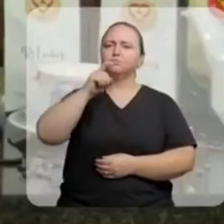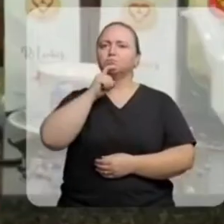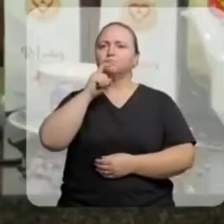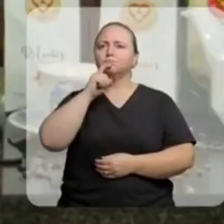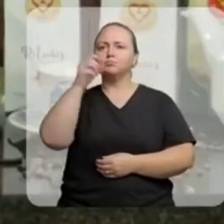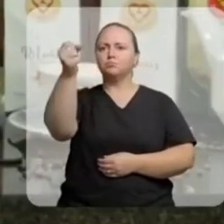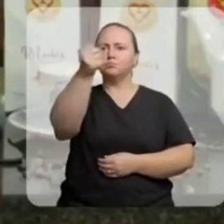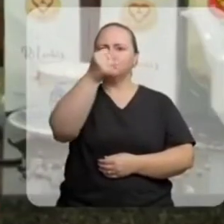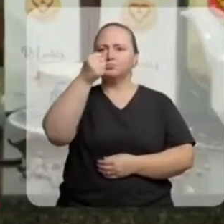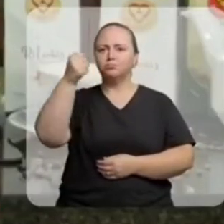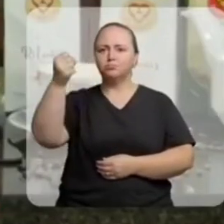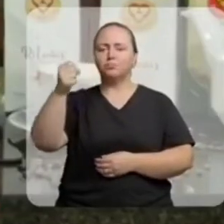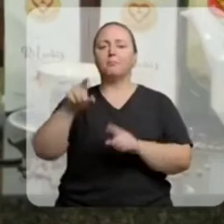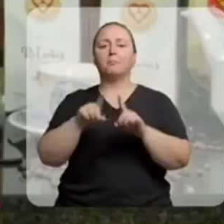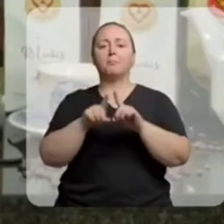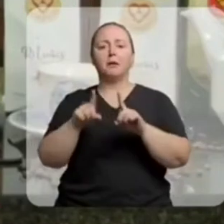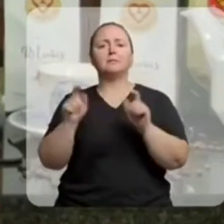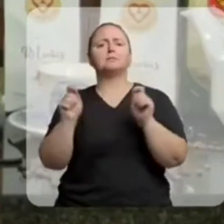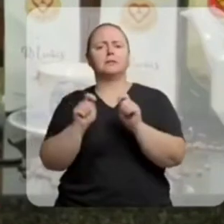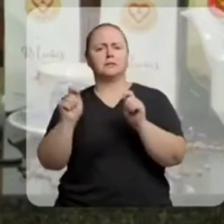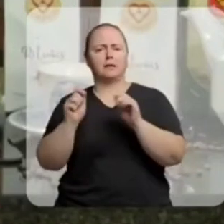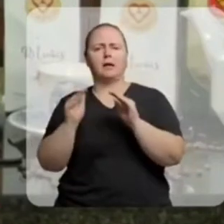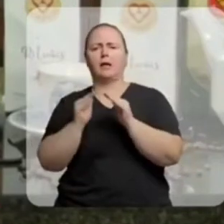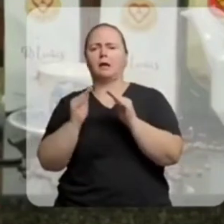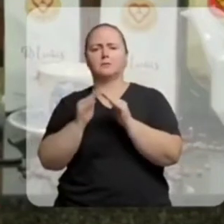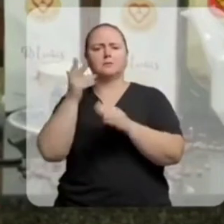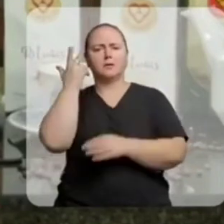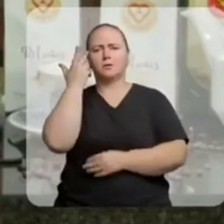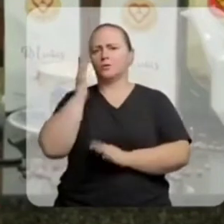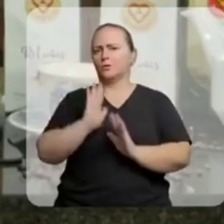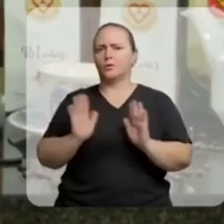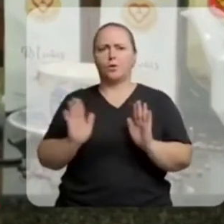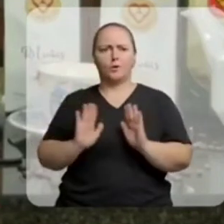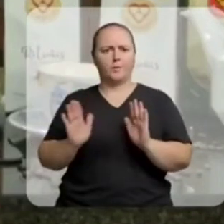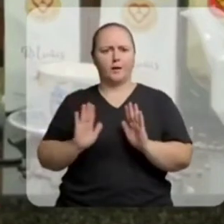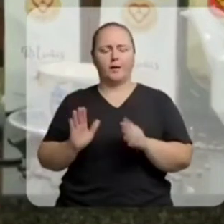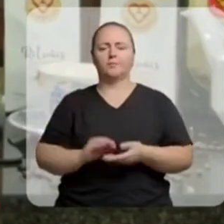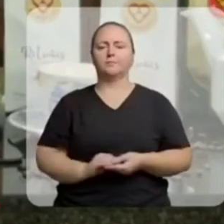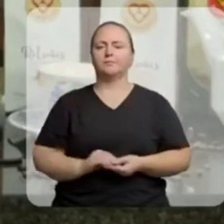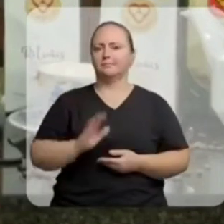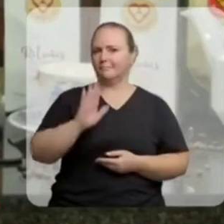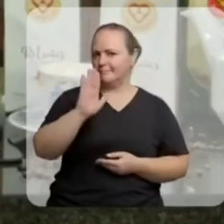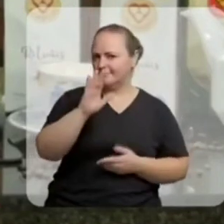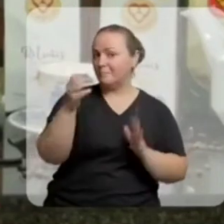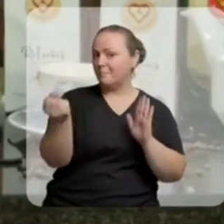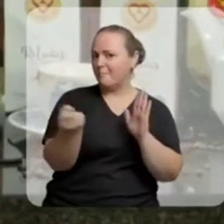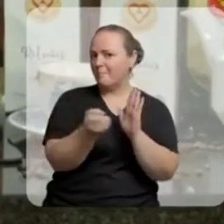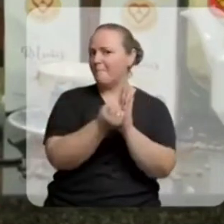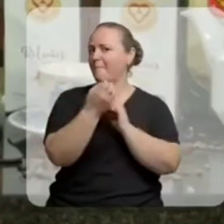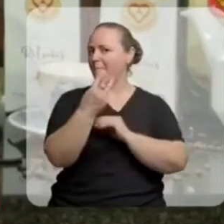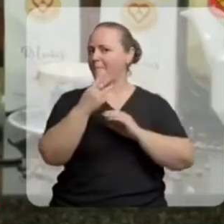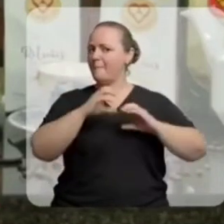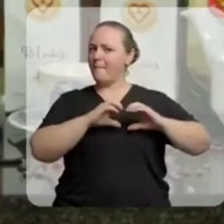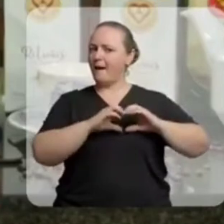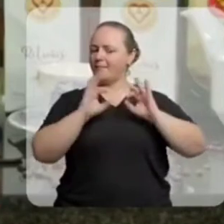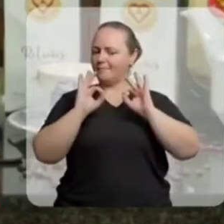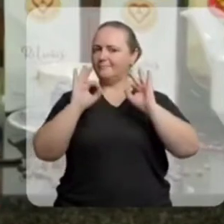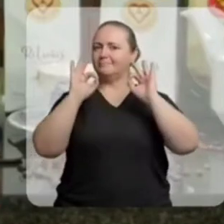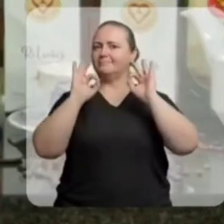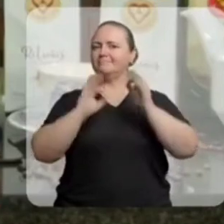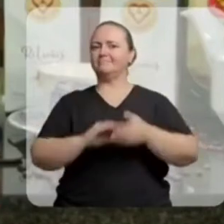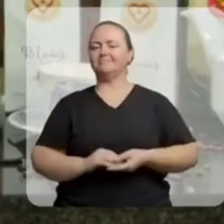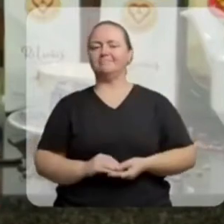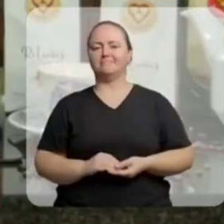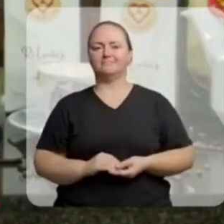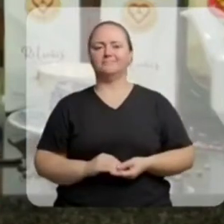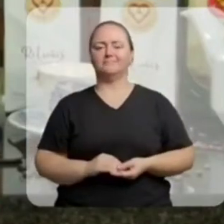também pode fazer no coado em casa, não tem problema, tá? Sendo um cafezinho da Três Corações, tá tudo certo. Perfeito.